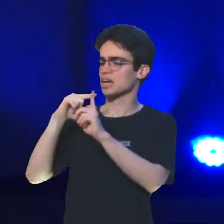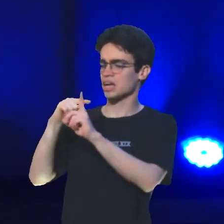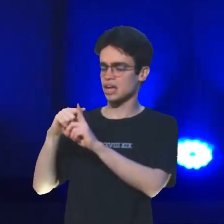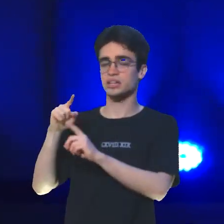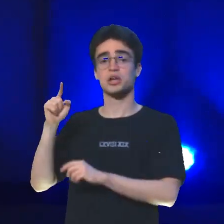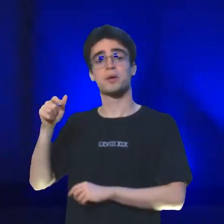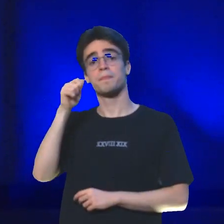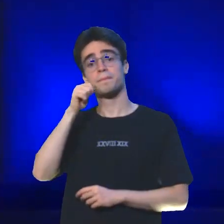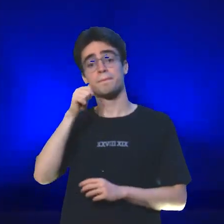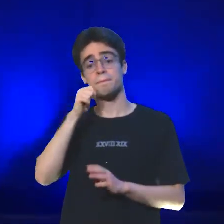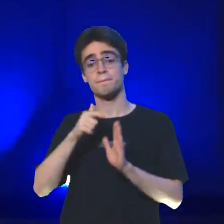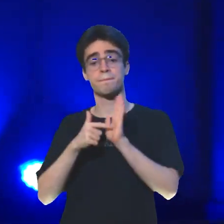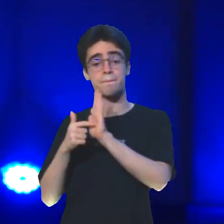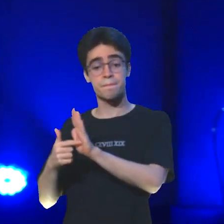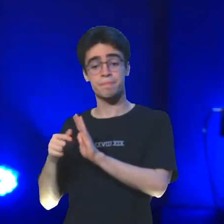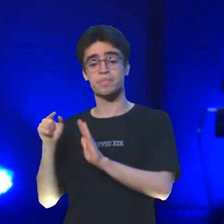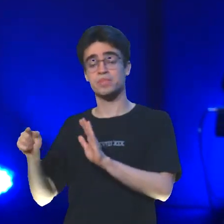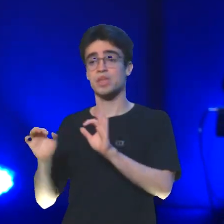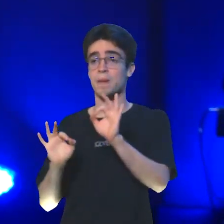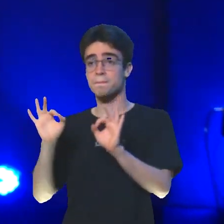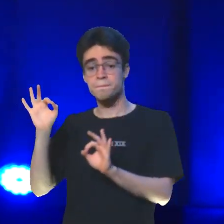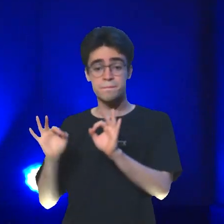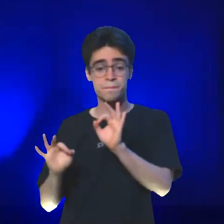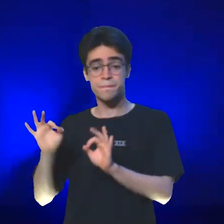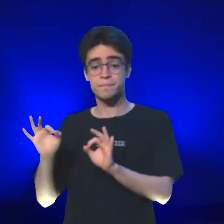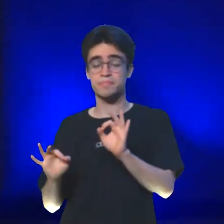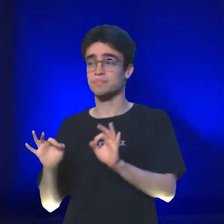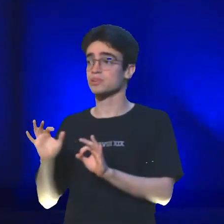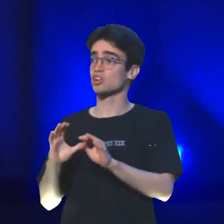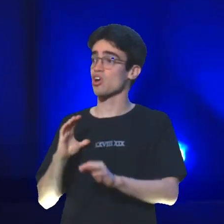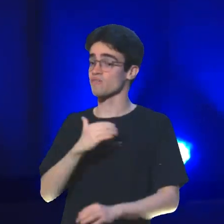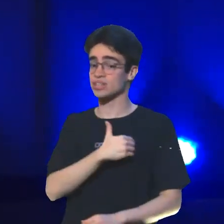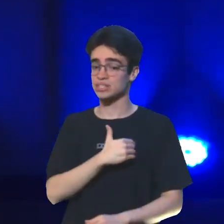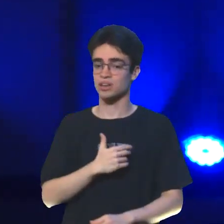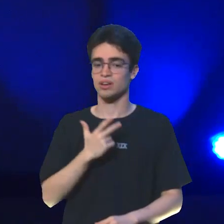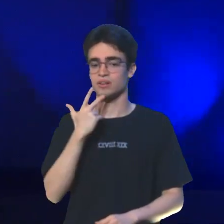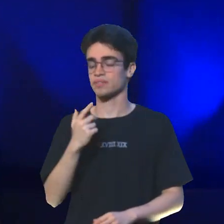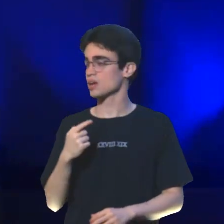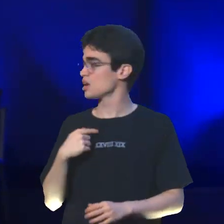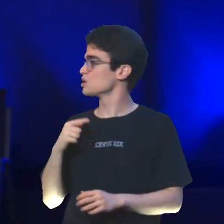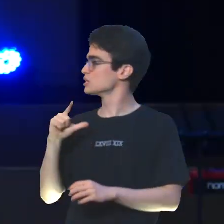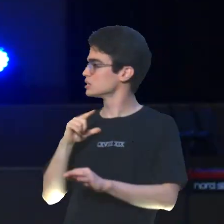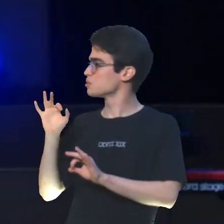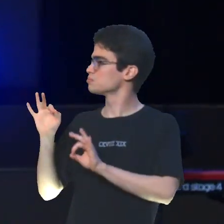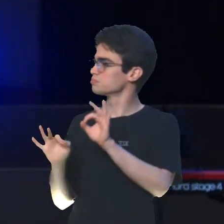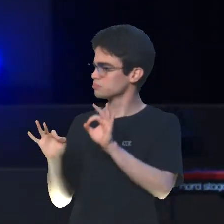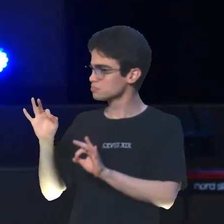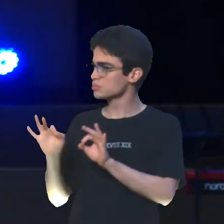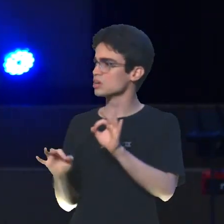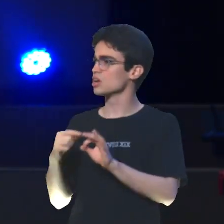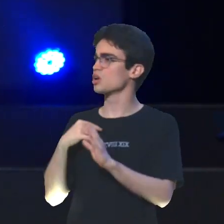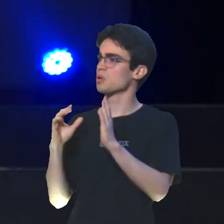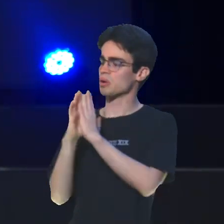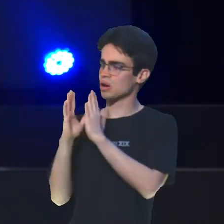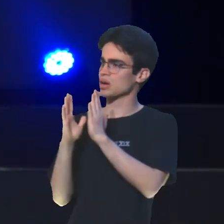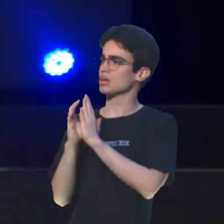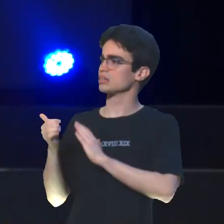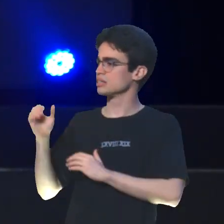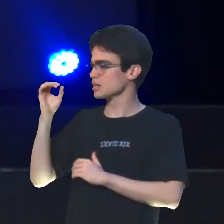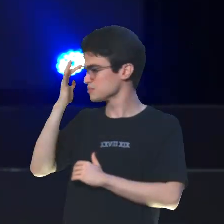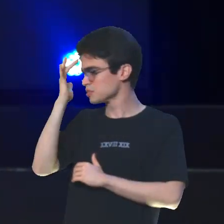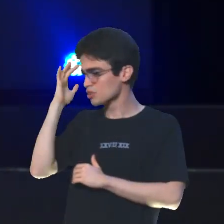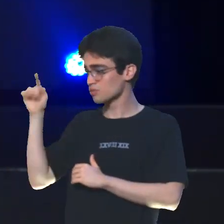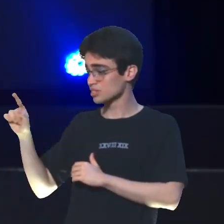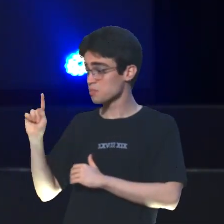menina mostra o seu plano de conversão para ela. Ó, eu tenho um plano de orar por 10 pessoas aqui, você